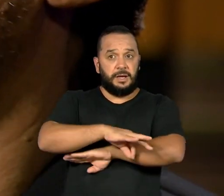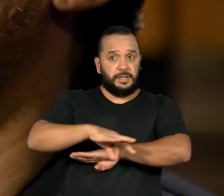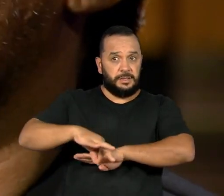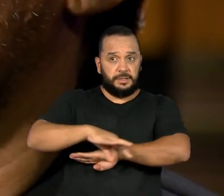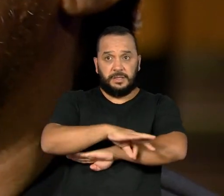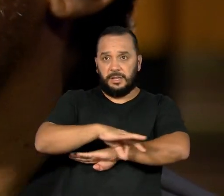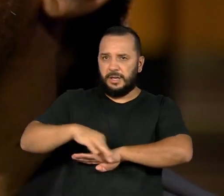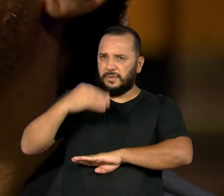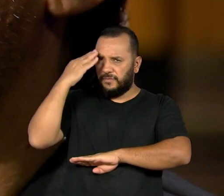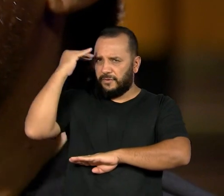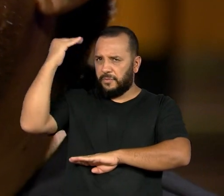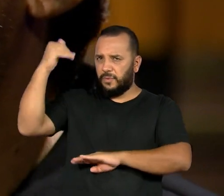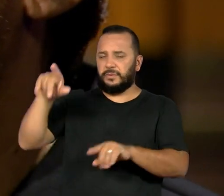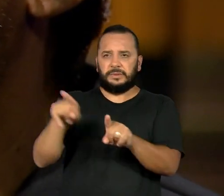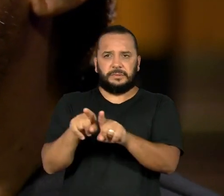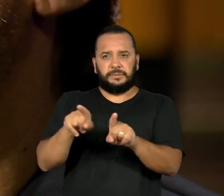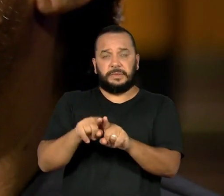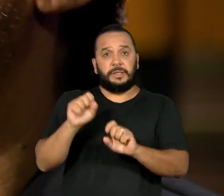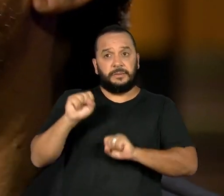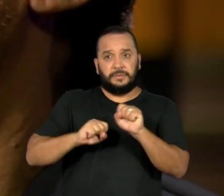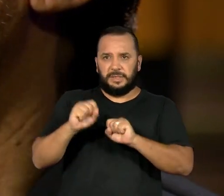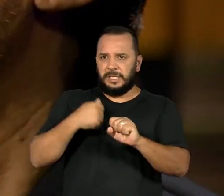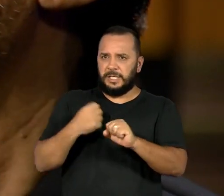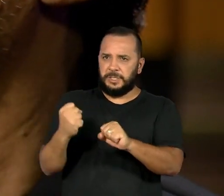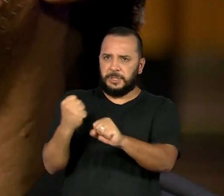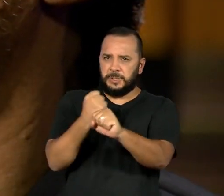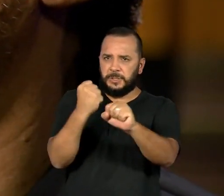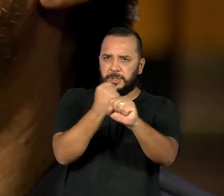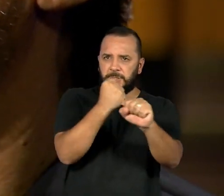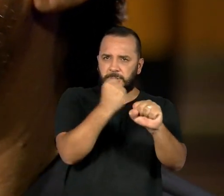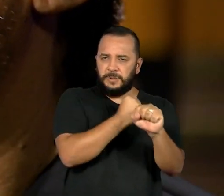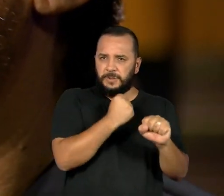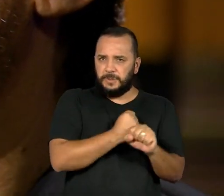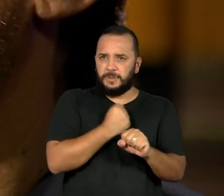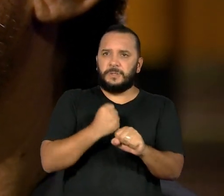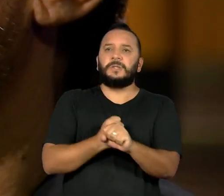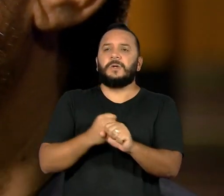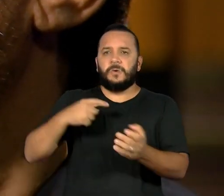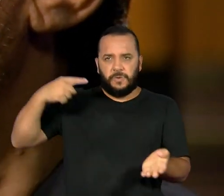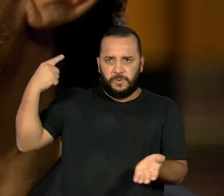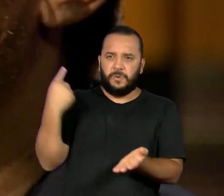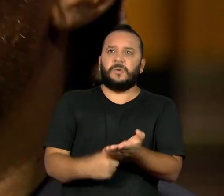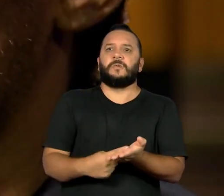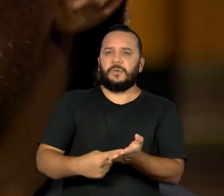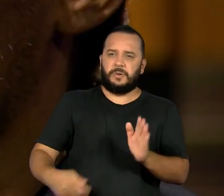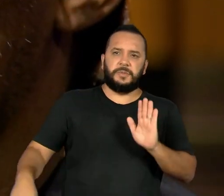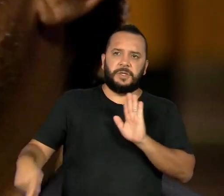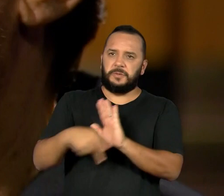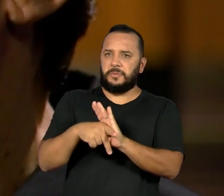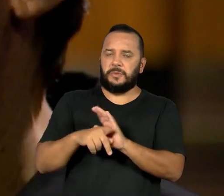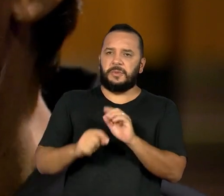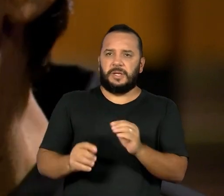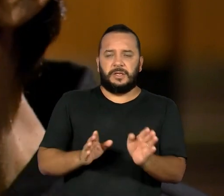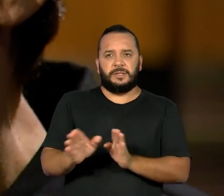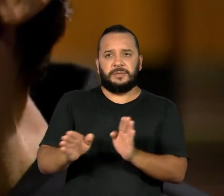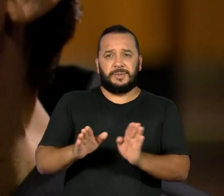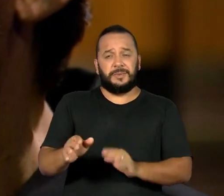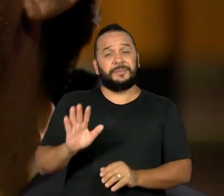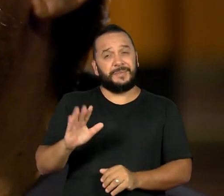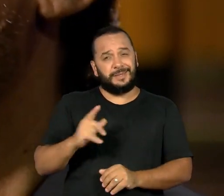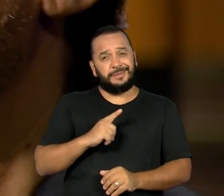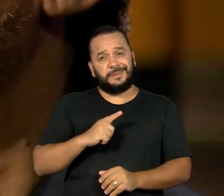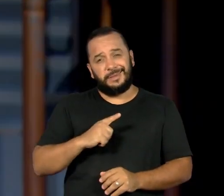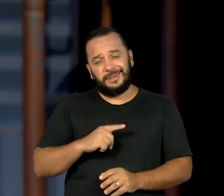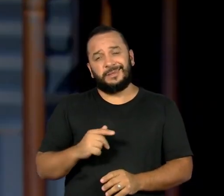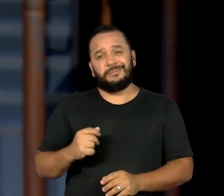e as próprias empreiteiras encararam, né, esse compromisso, mas a todo momento tem escorregadas, né,